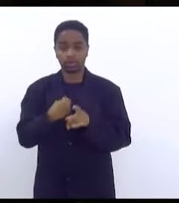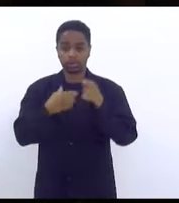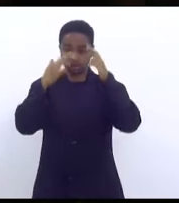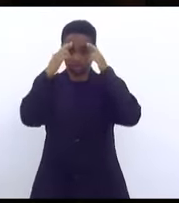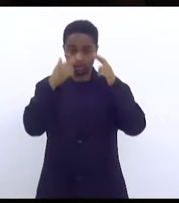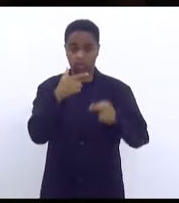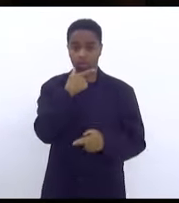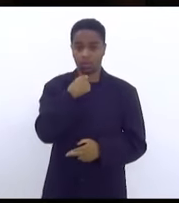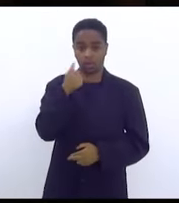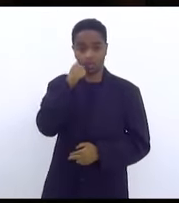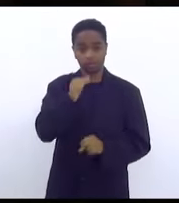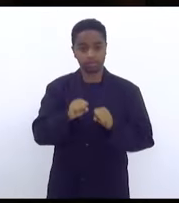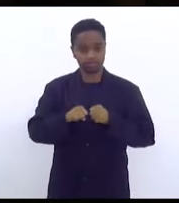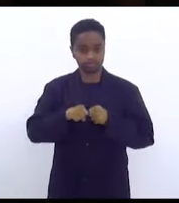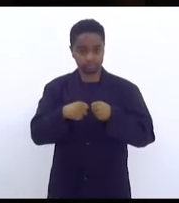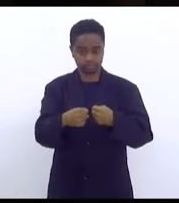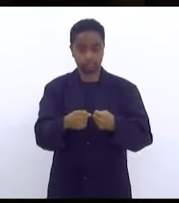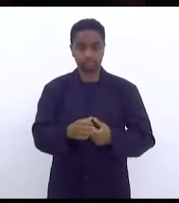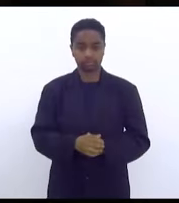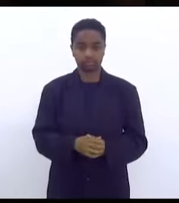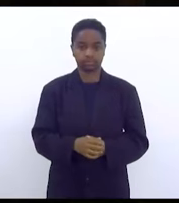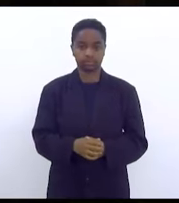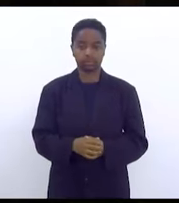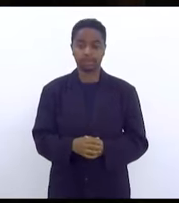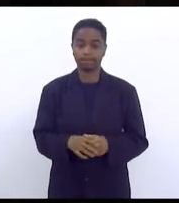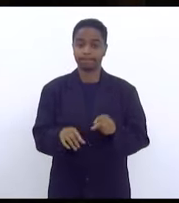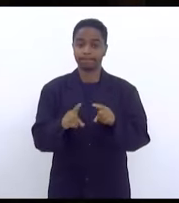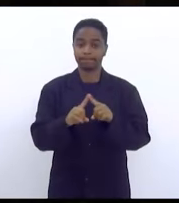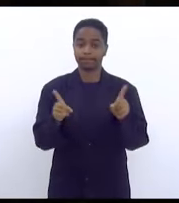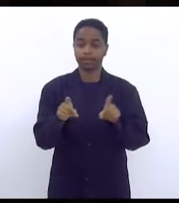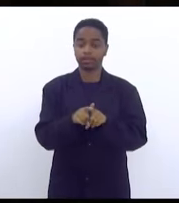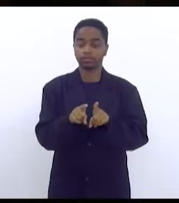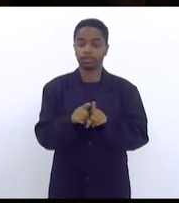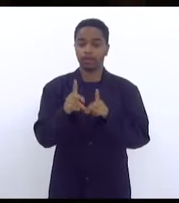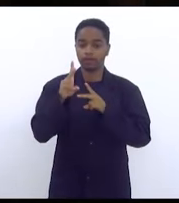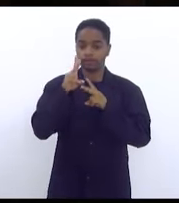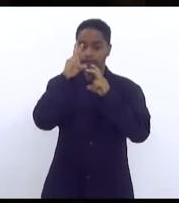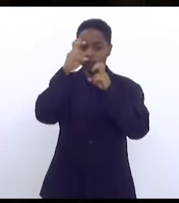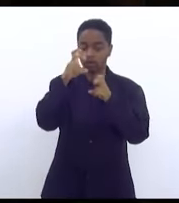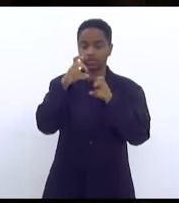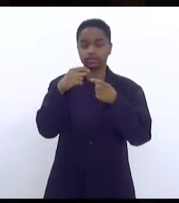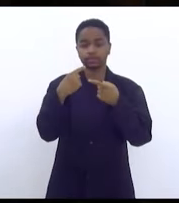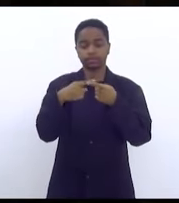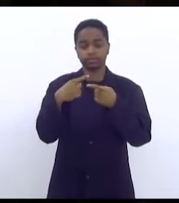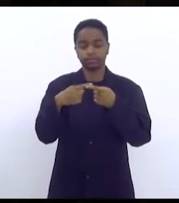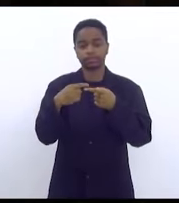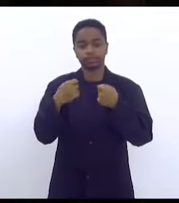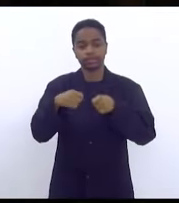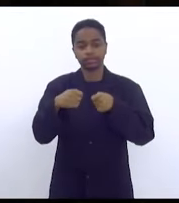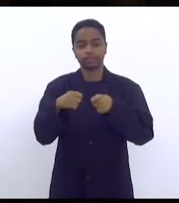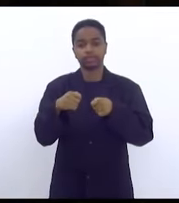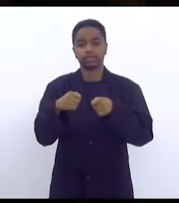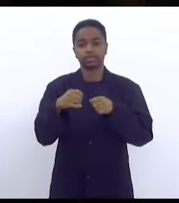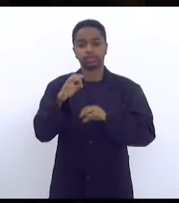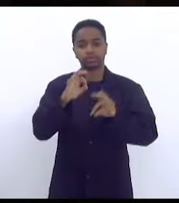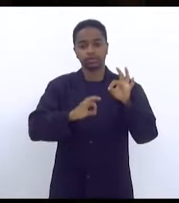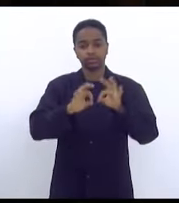mulheres dedicados da guarda municipal, mas uma força que tem que ser refeita, tem que